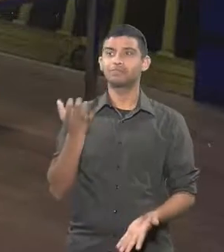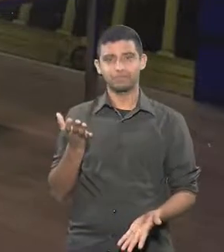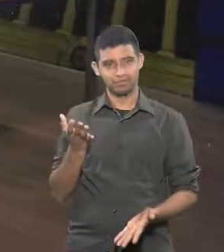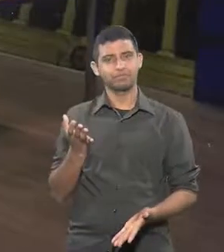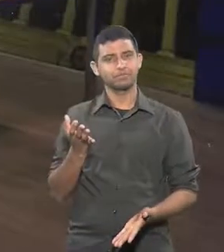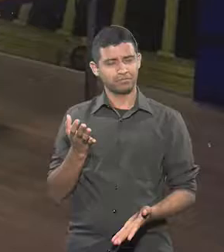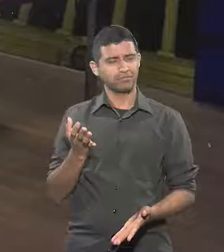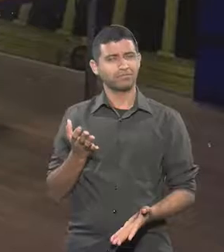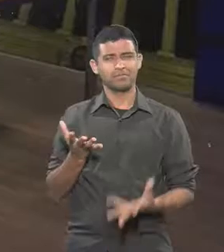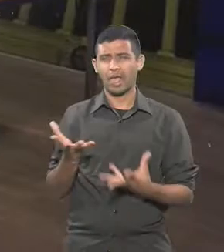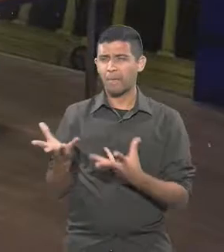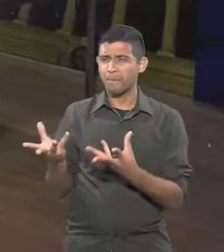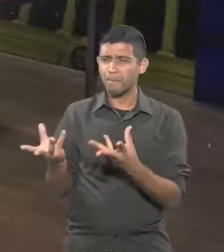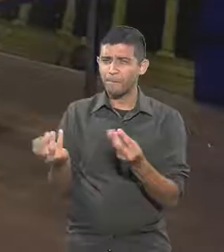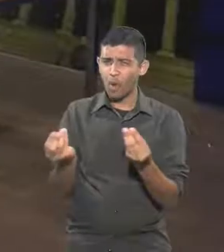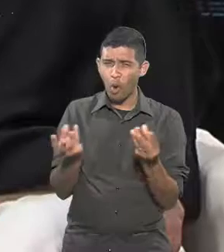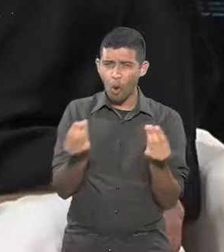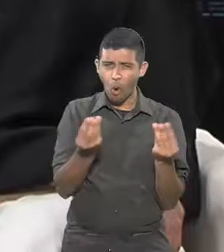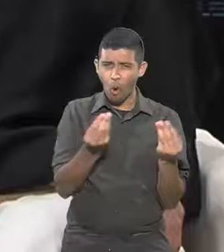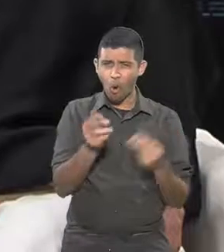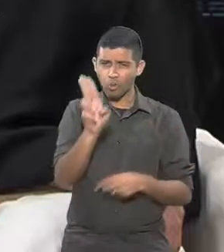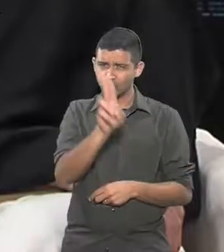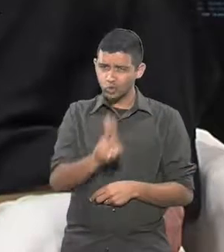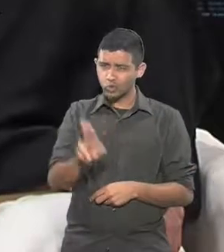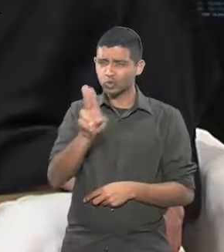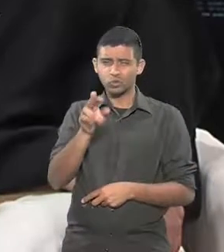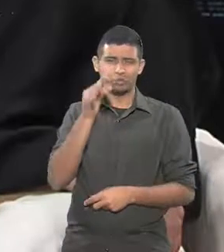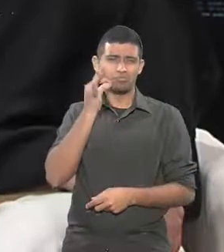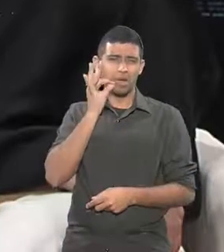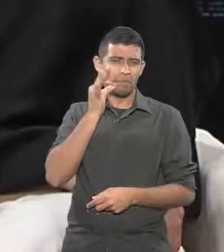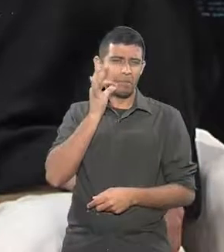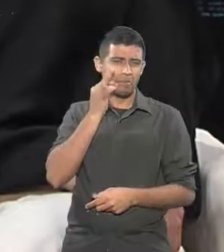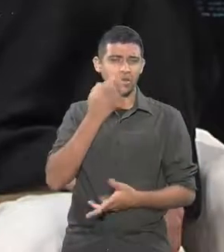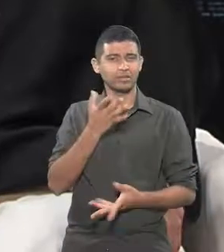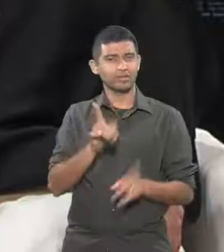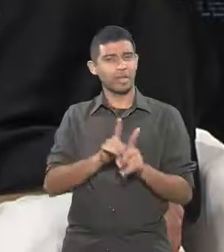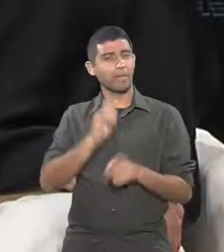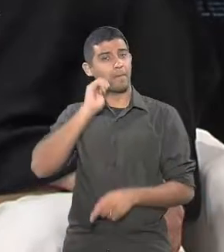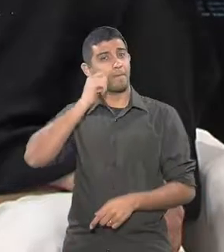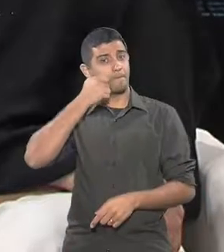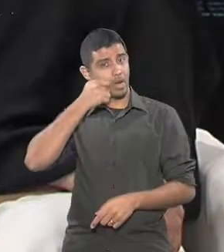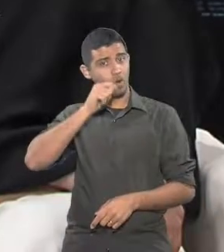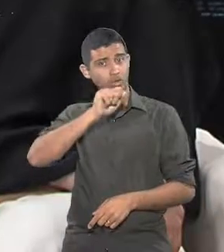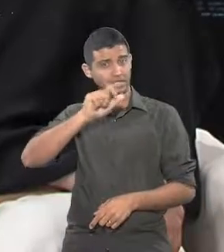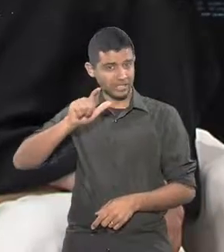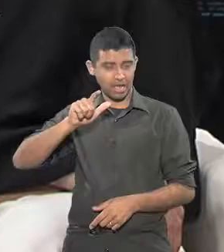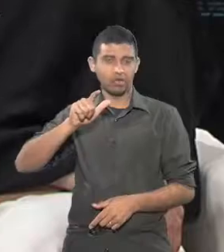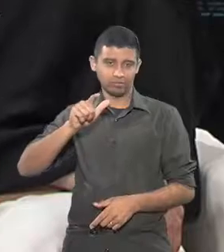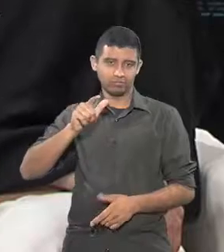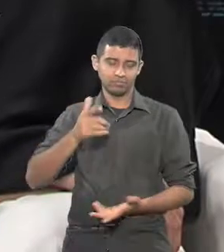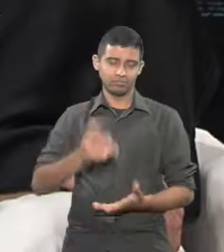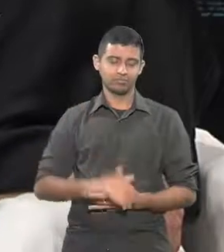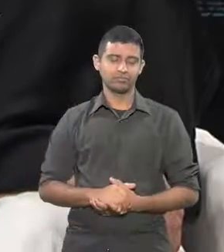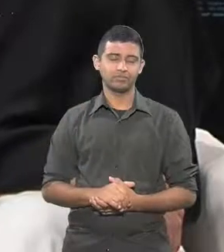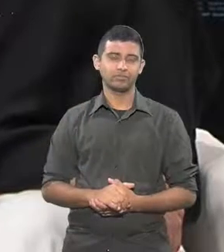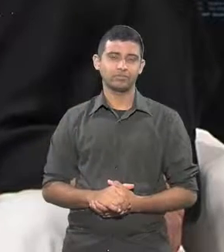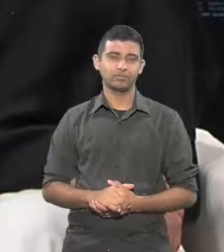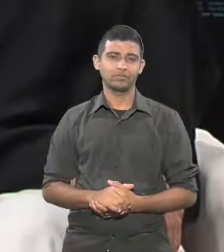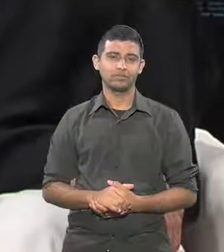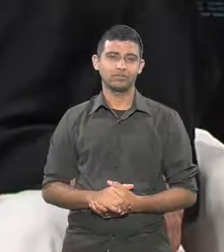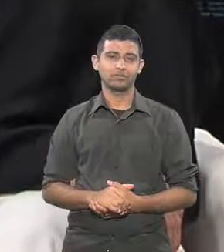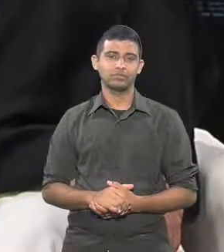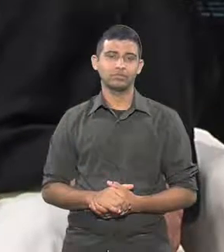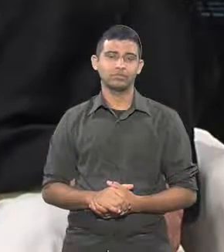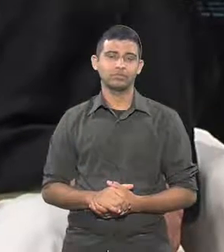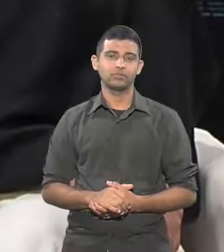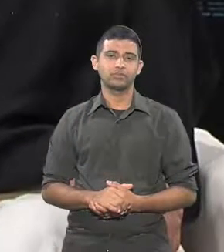um tipo de alimento muito prevalente ali na alimentação do brasileiro. O pãozinho de sal, né? Aquele pãozinho do